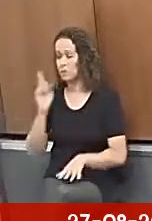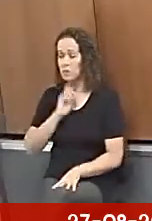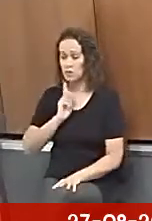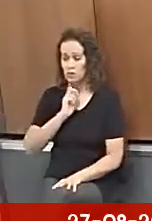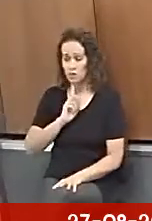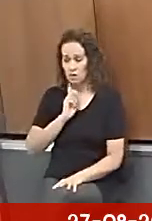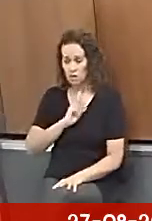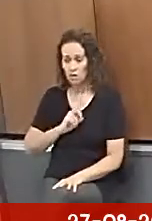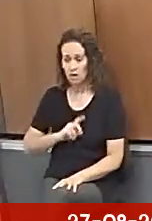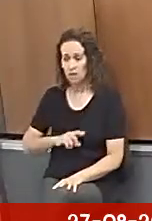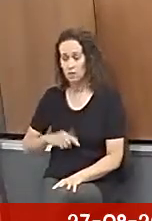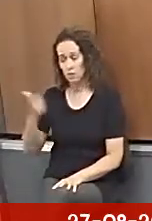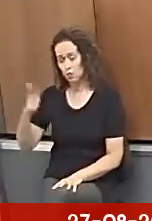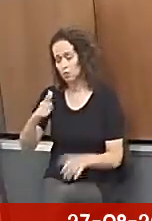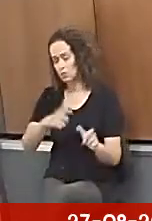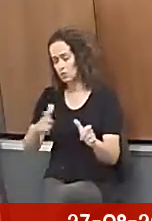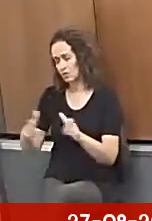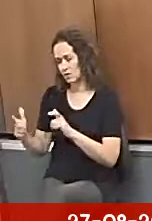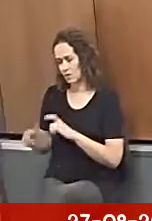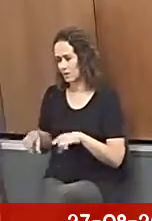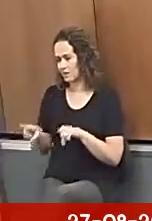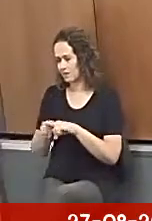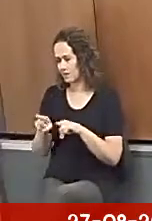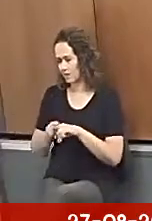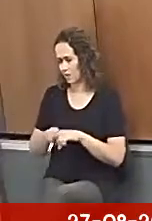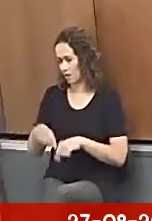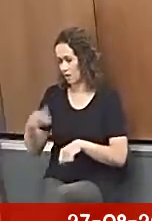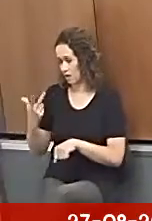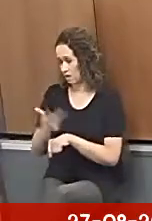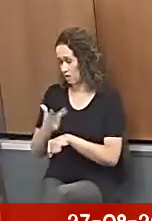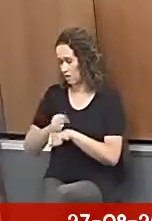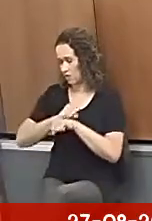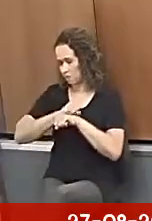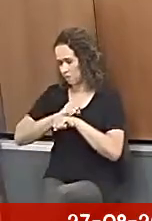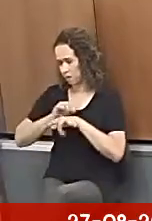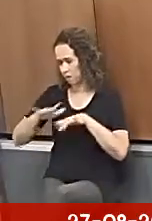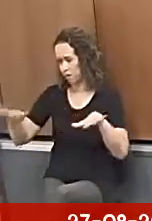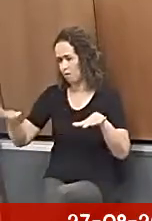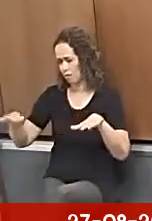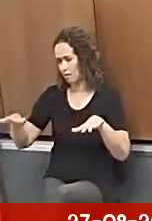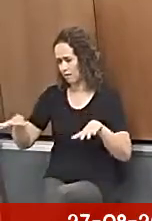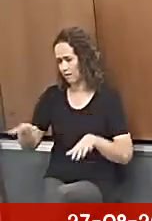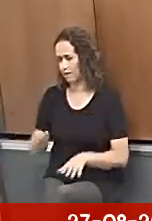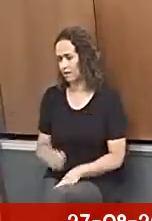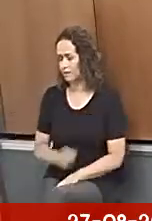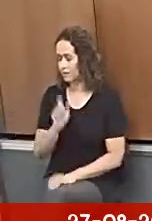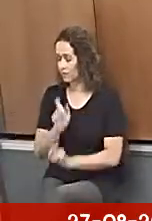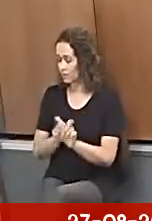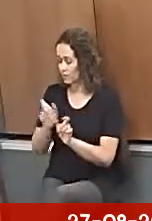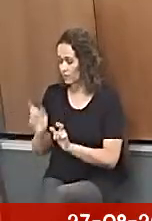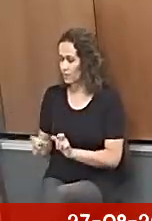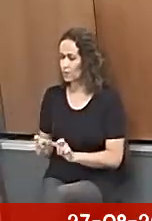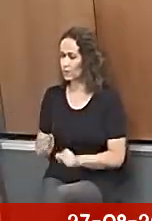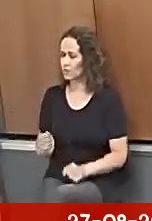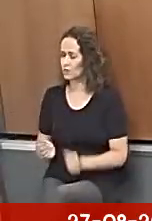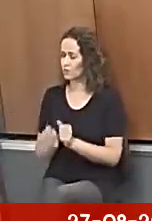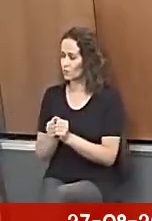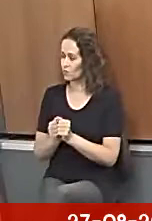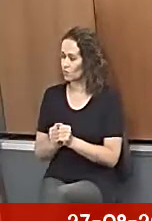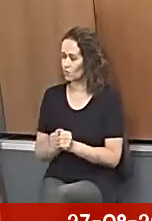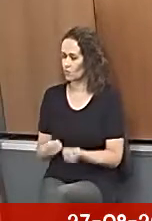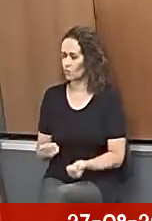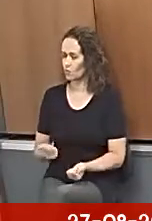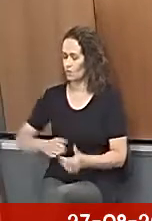porque eu recebi também notícias de outras pessoas que estão envolvidas também com o futebol de outros estádios do país onde